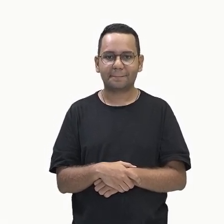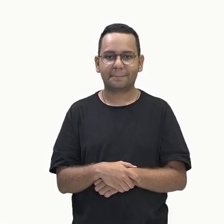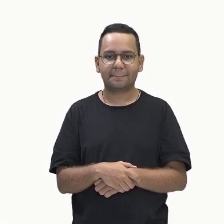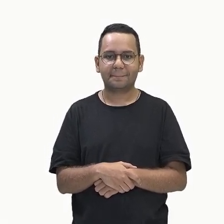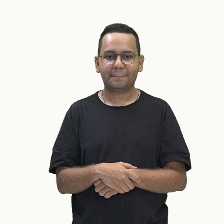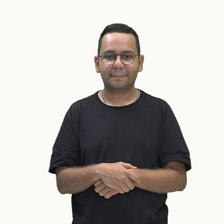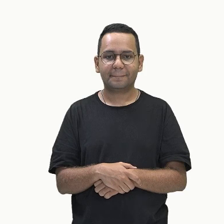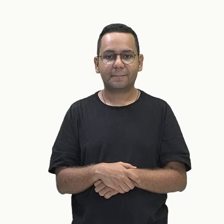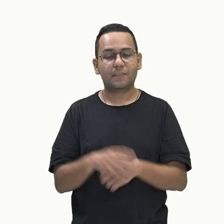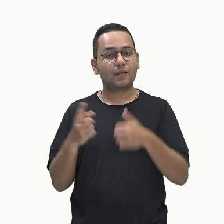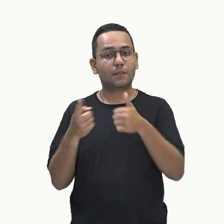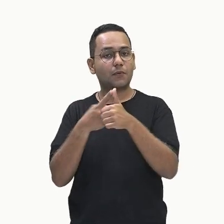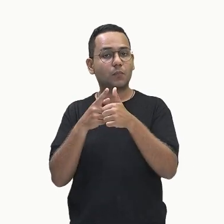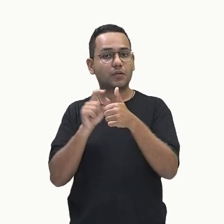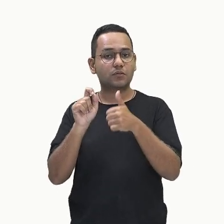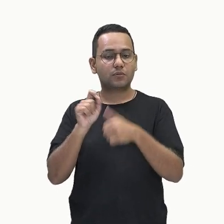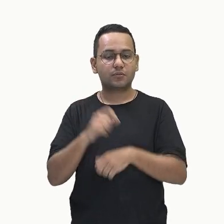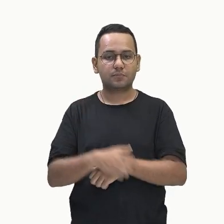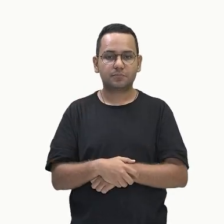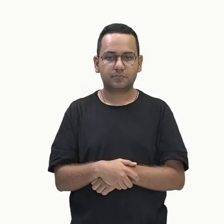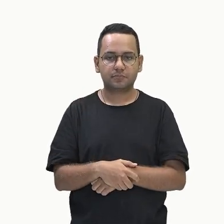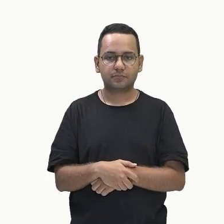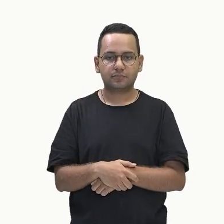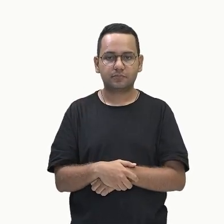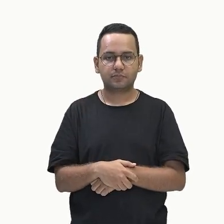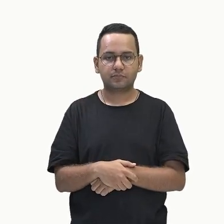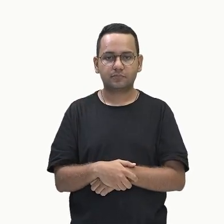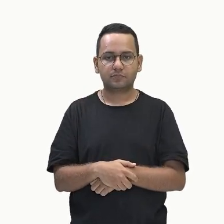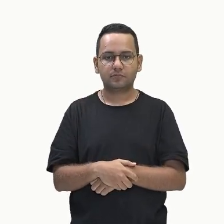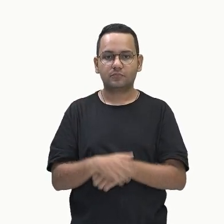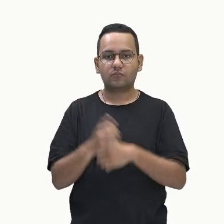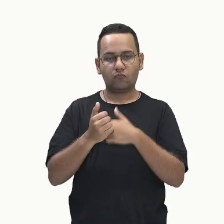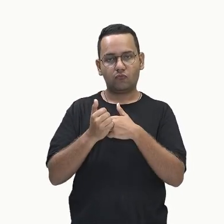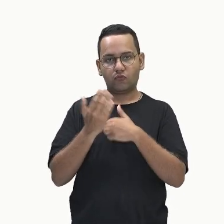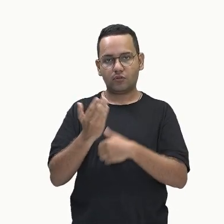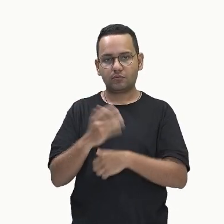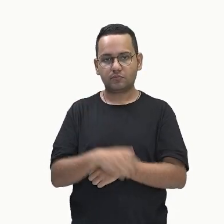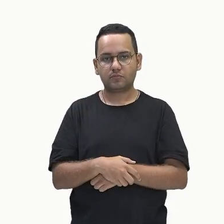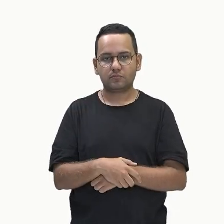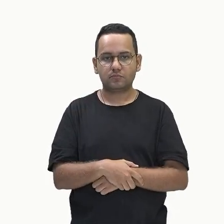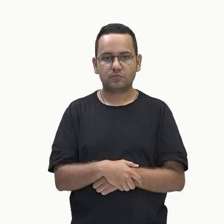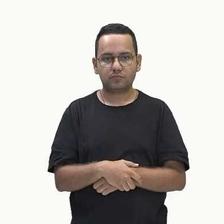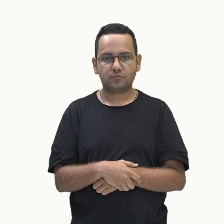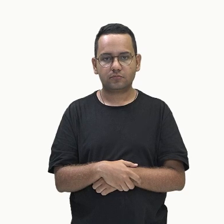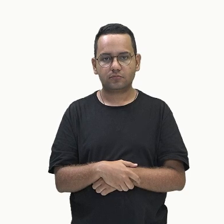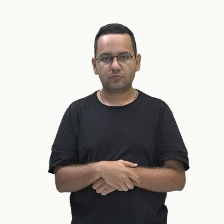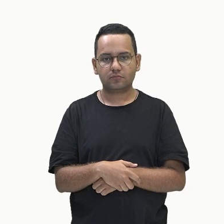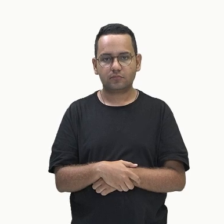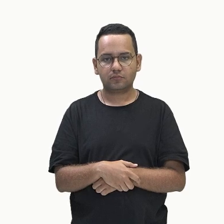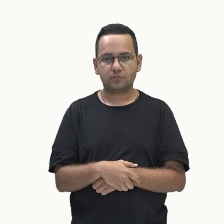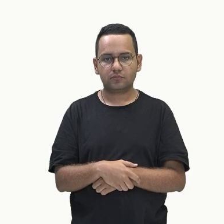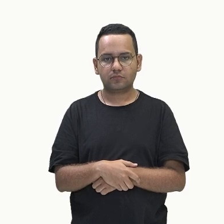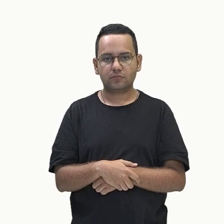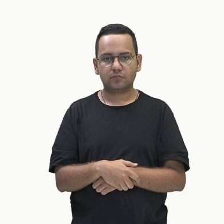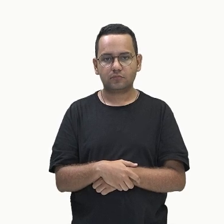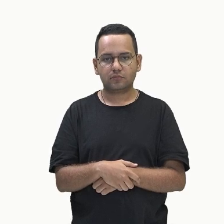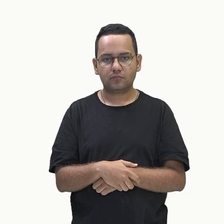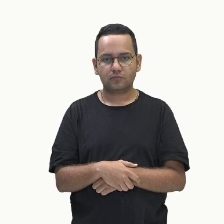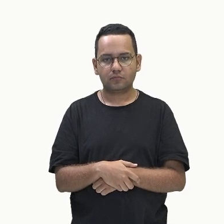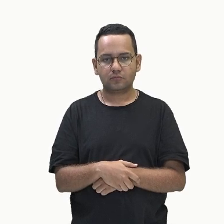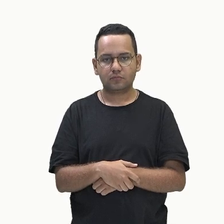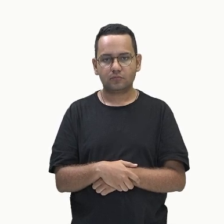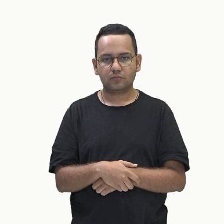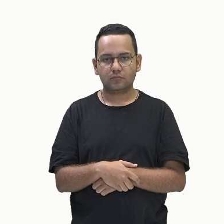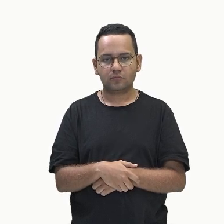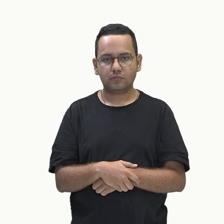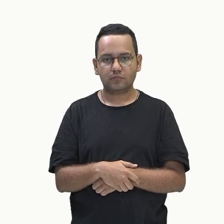que é a mais externa, certo? A aracnoide,